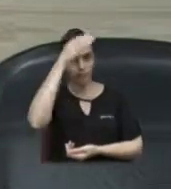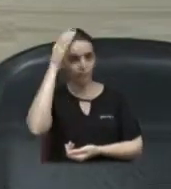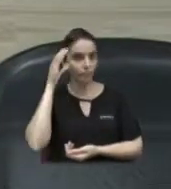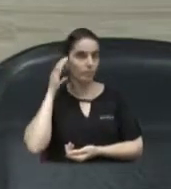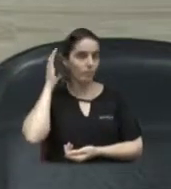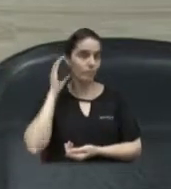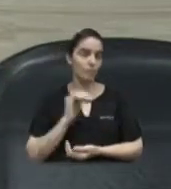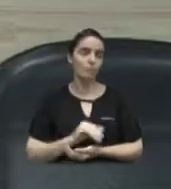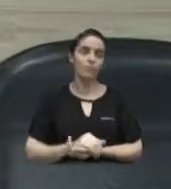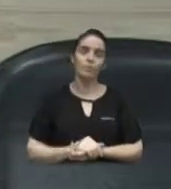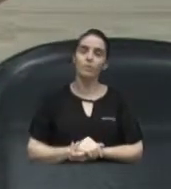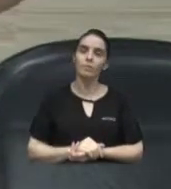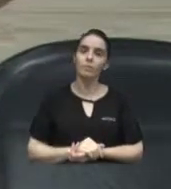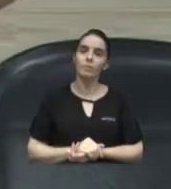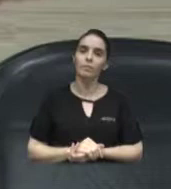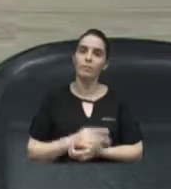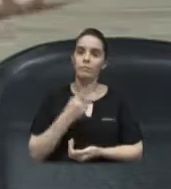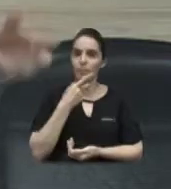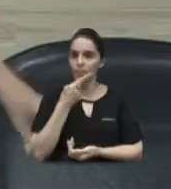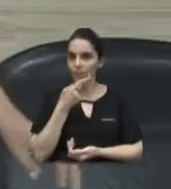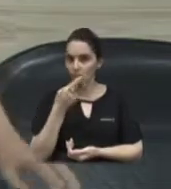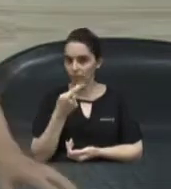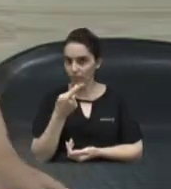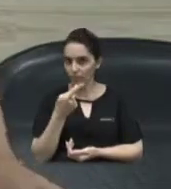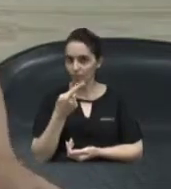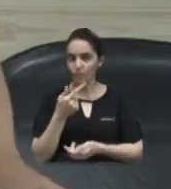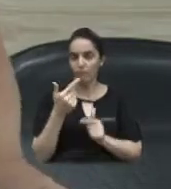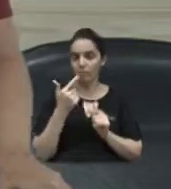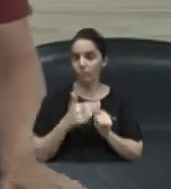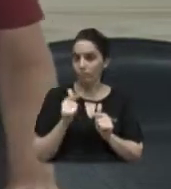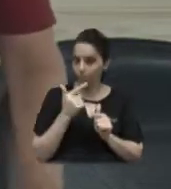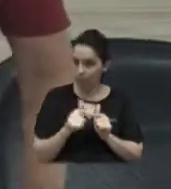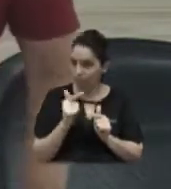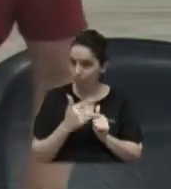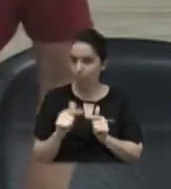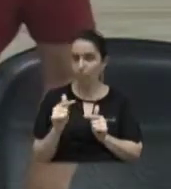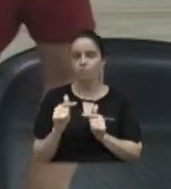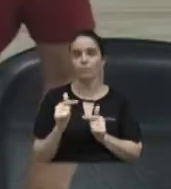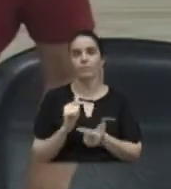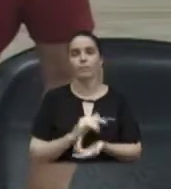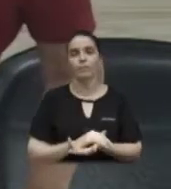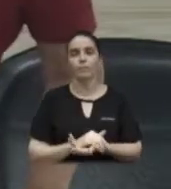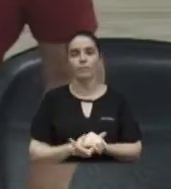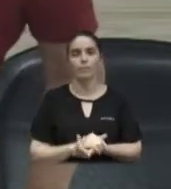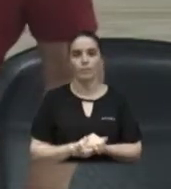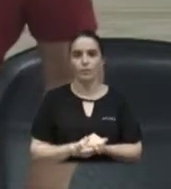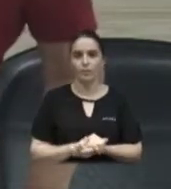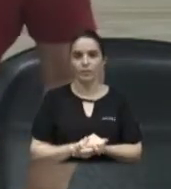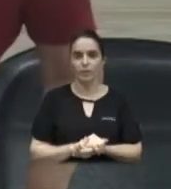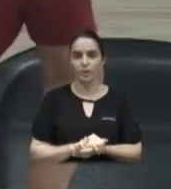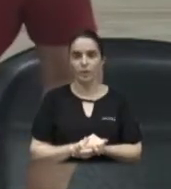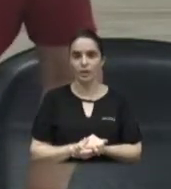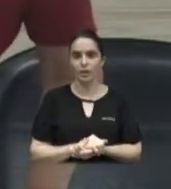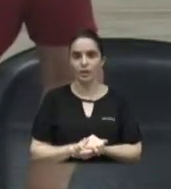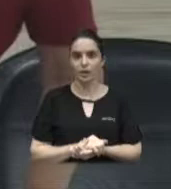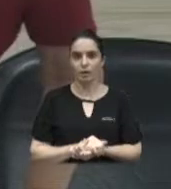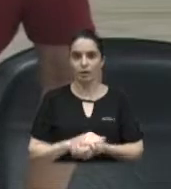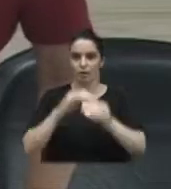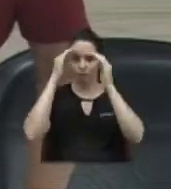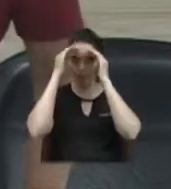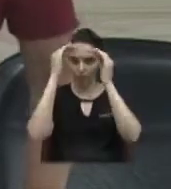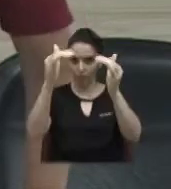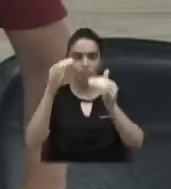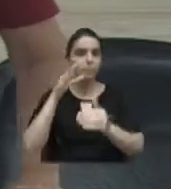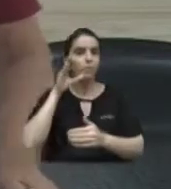quanto ao nefasto, a colocação da palavra nefasto, tenho que dizer que respeitarei aos